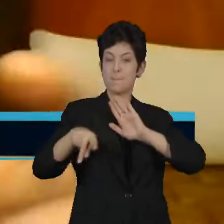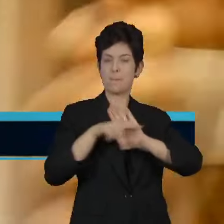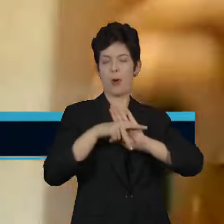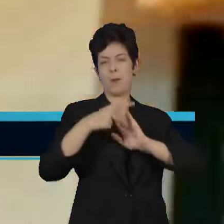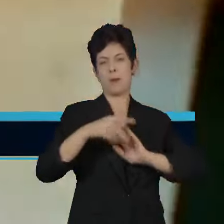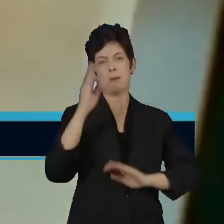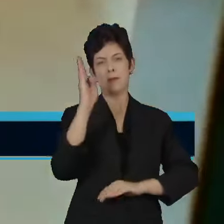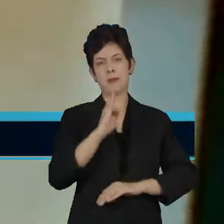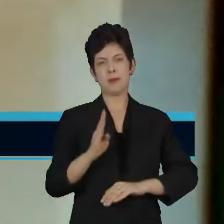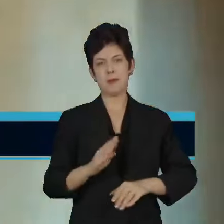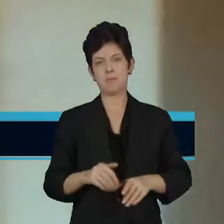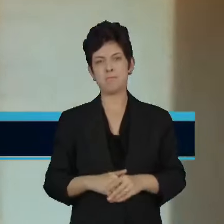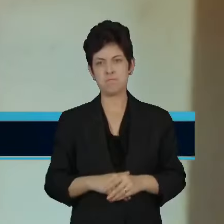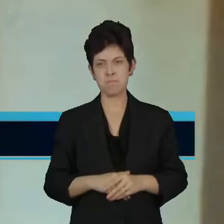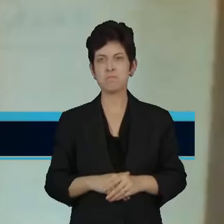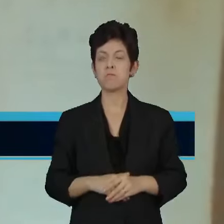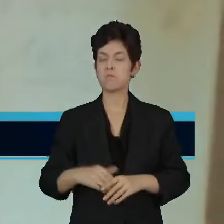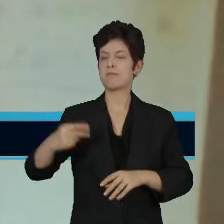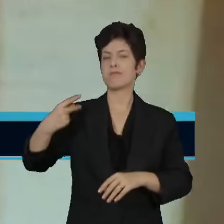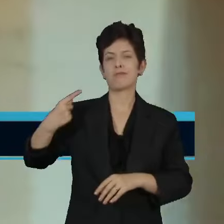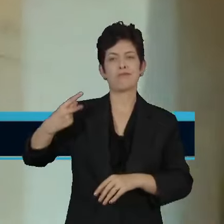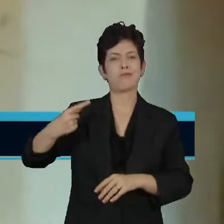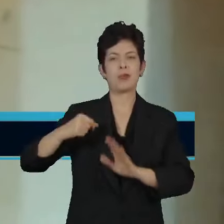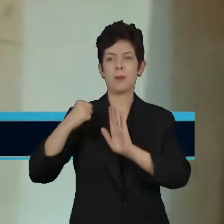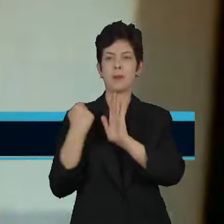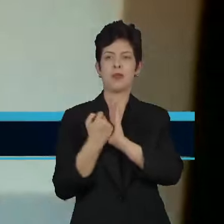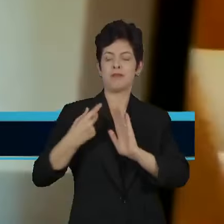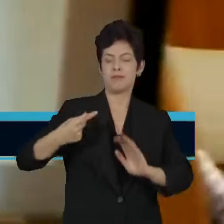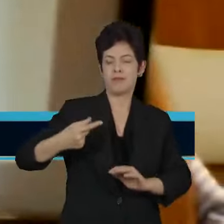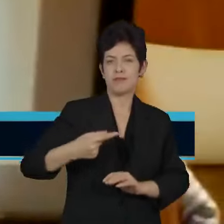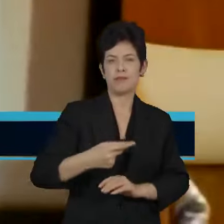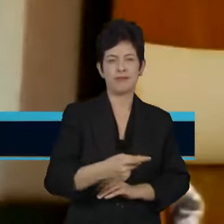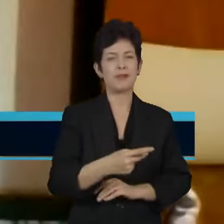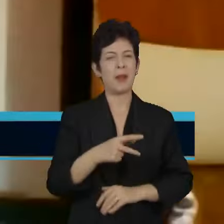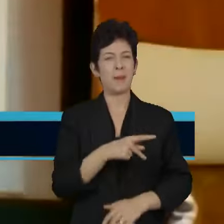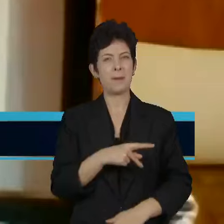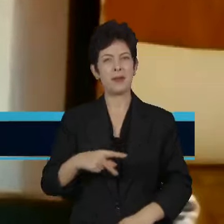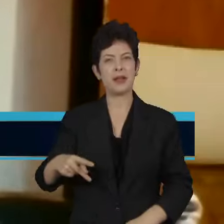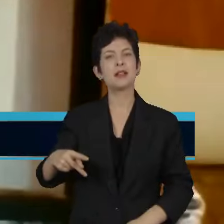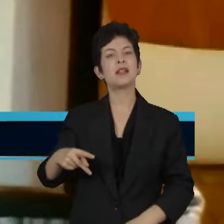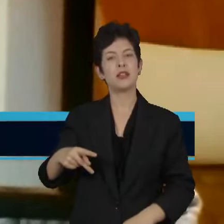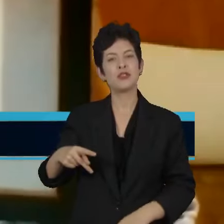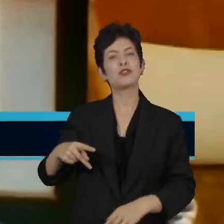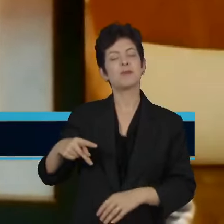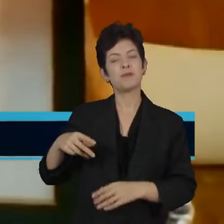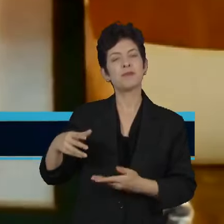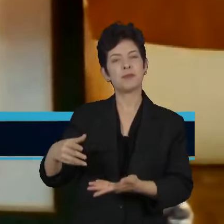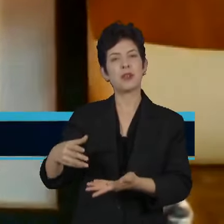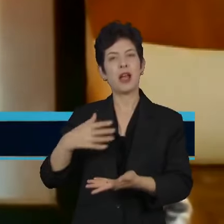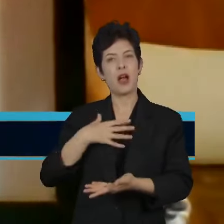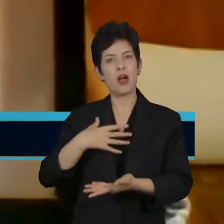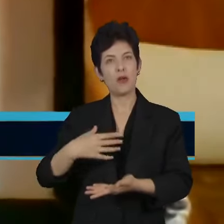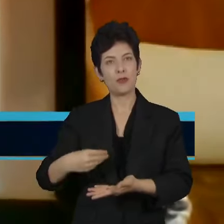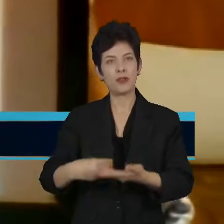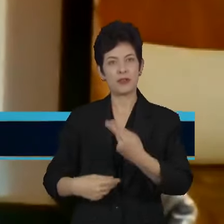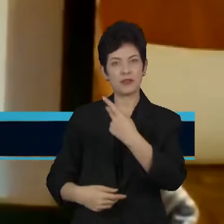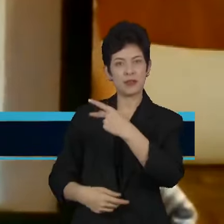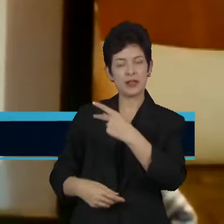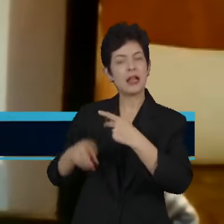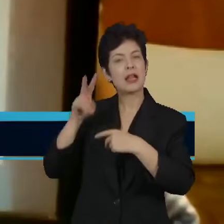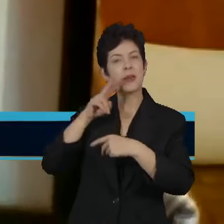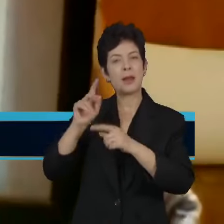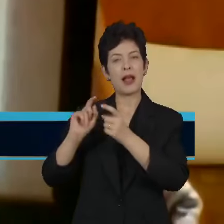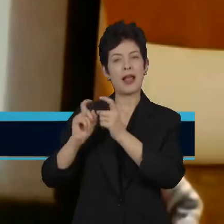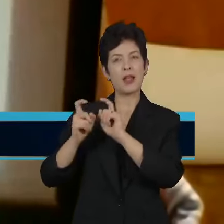mundo um legado que ficou eternizado nessa dedicatória do presidente Itamar aos filhos de Edmar baixa lembrança da